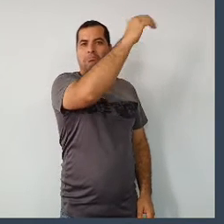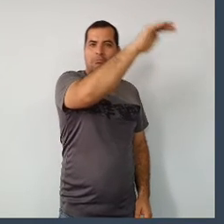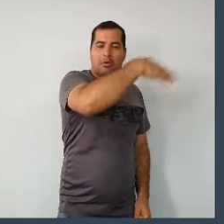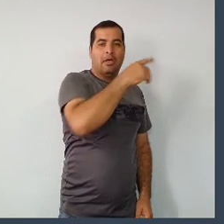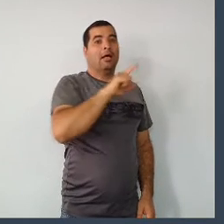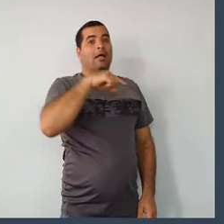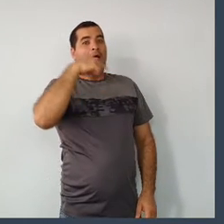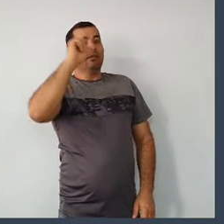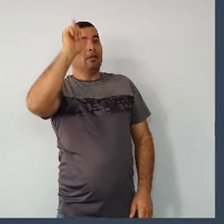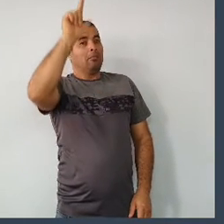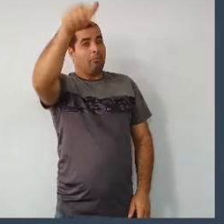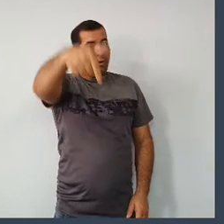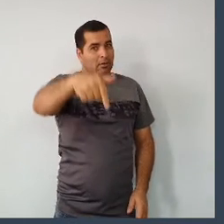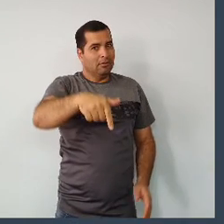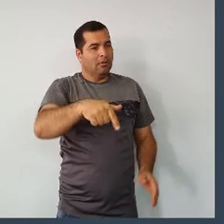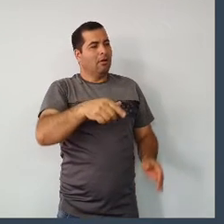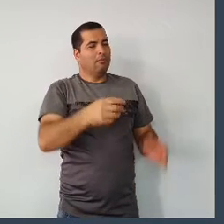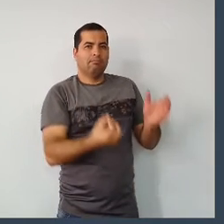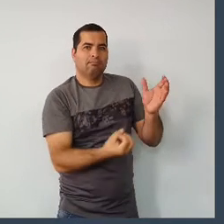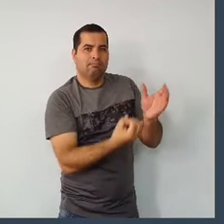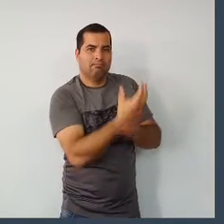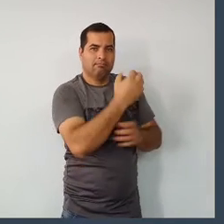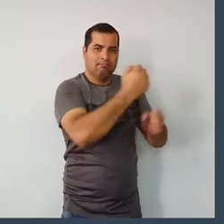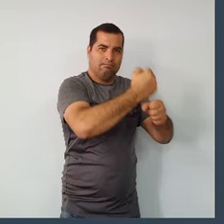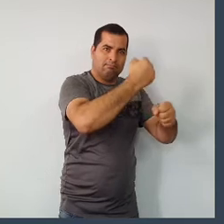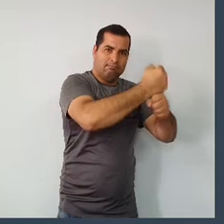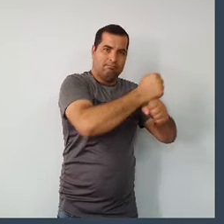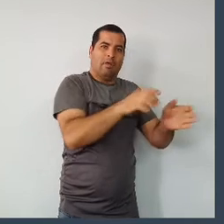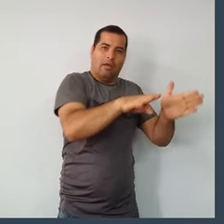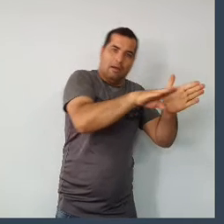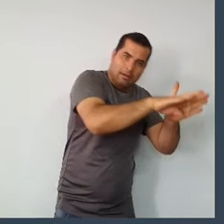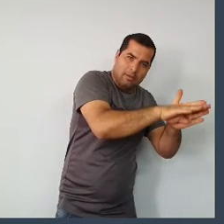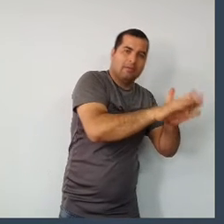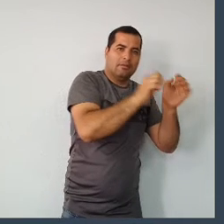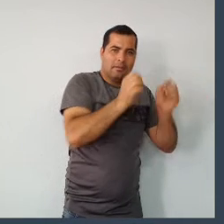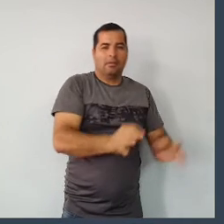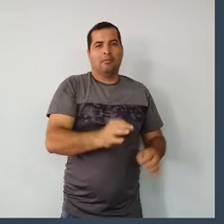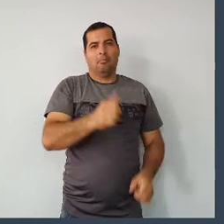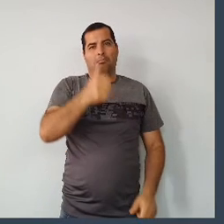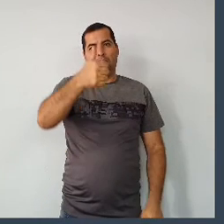A estação Jacuba só vem depois, sendo instalada no ano de